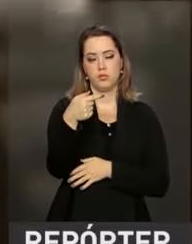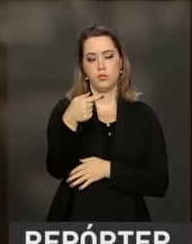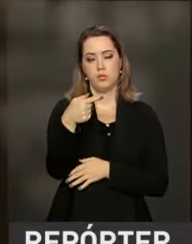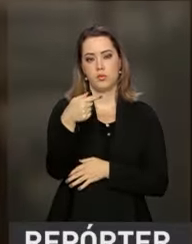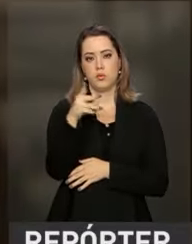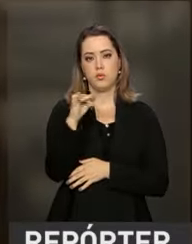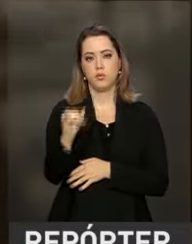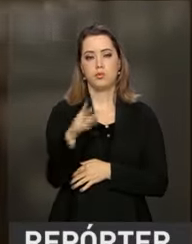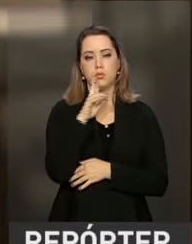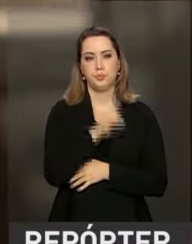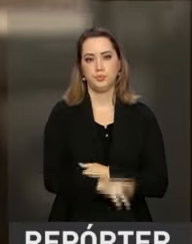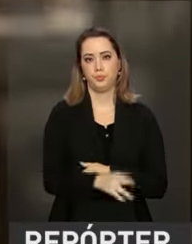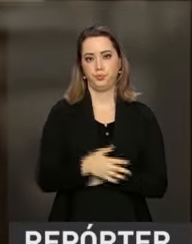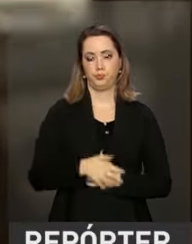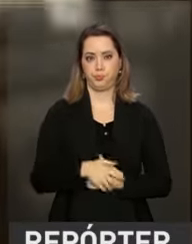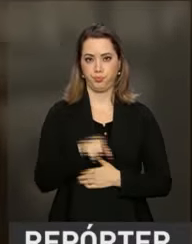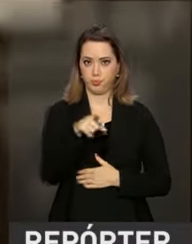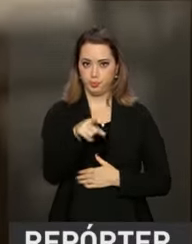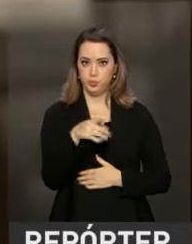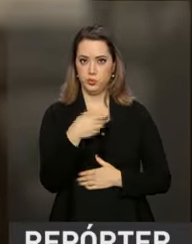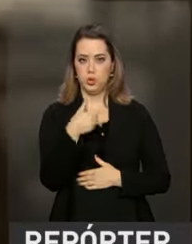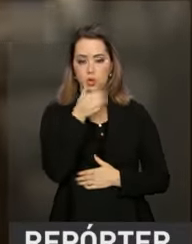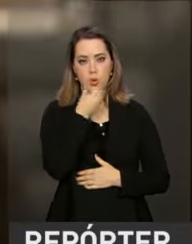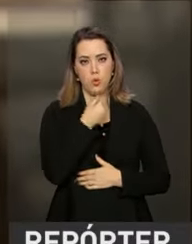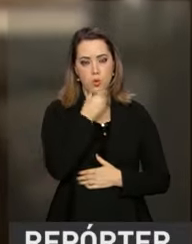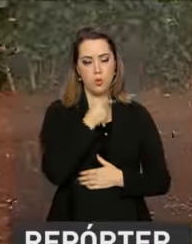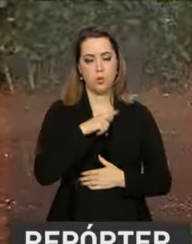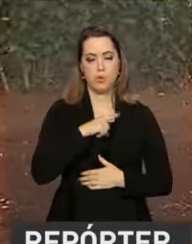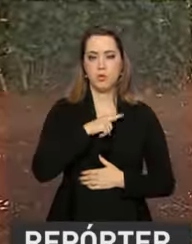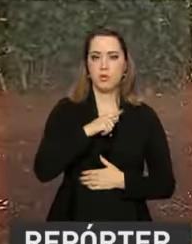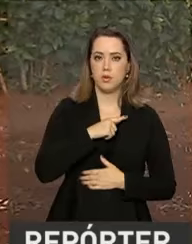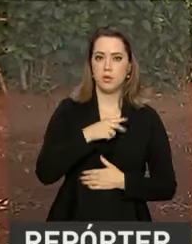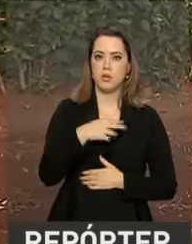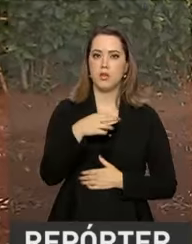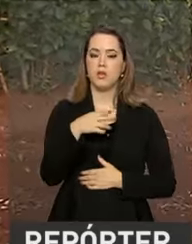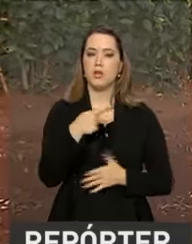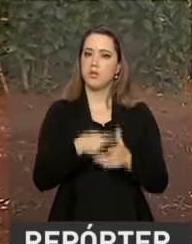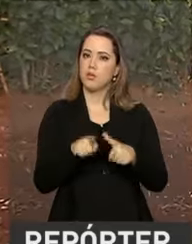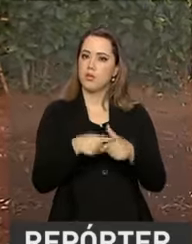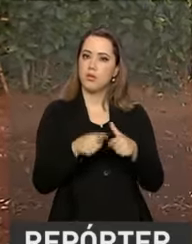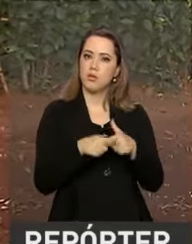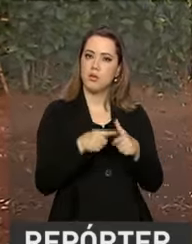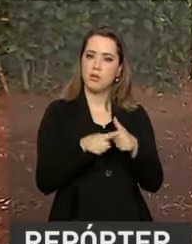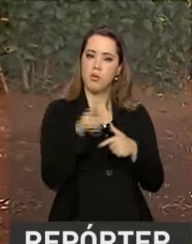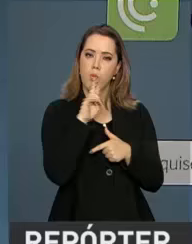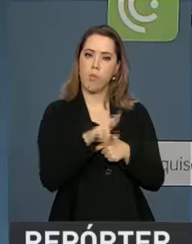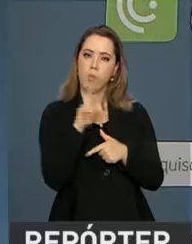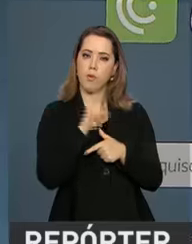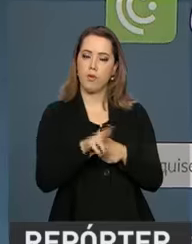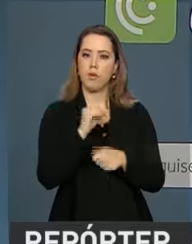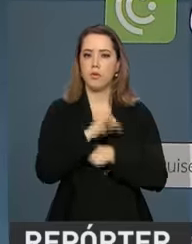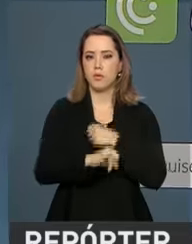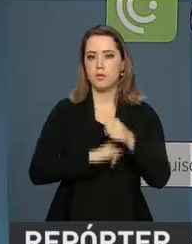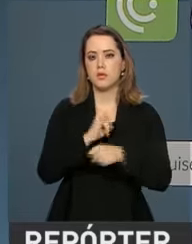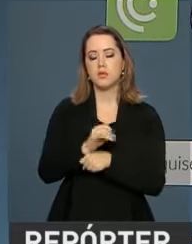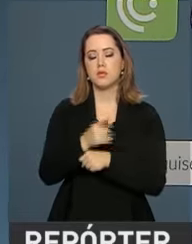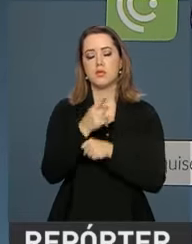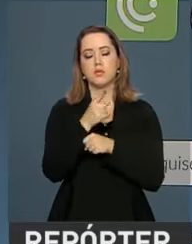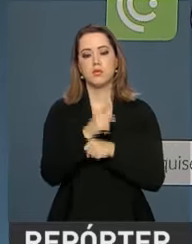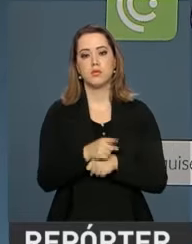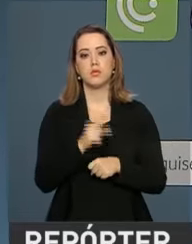Toda vez que o Luciano tem um problema relacionado a direitos do consumidor, ele faz a reclamação pela internet por meio do